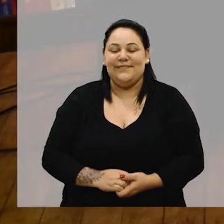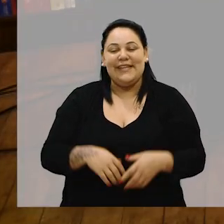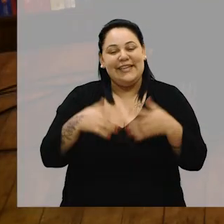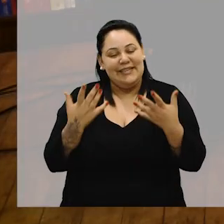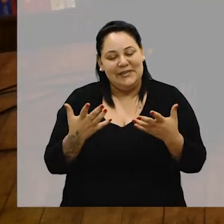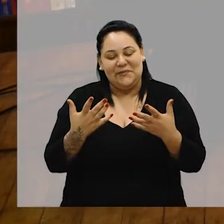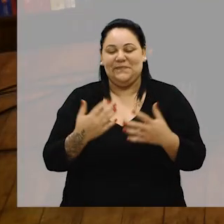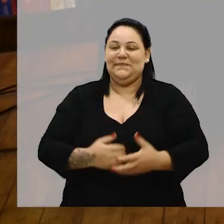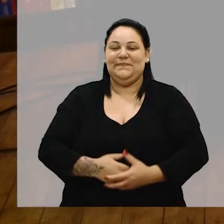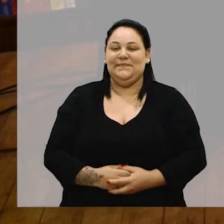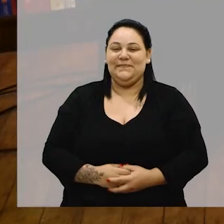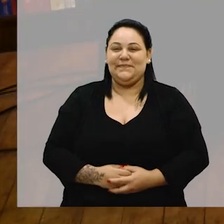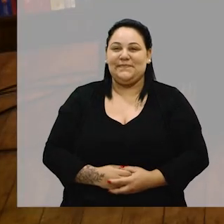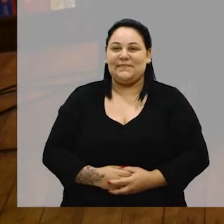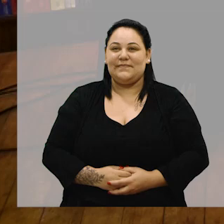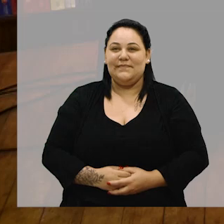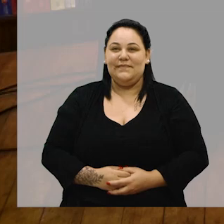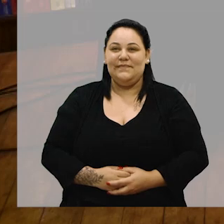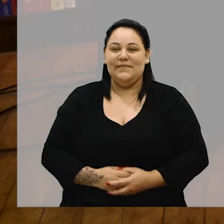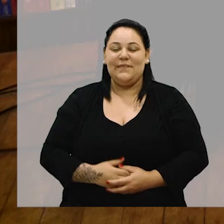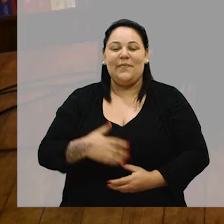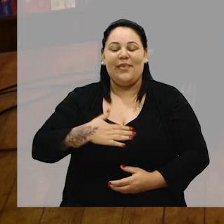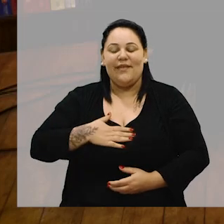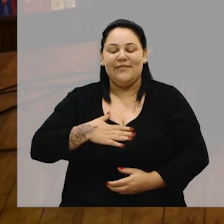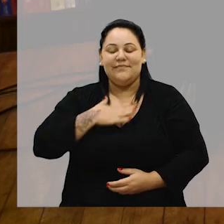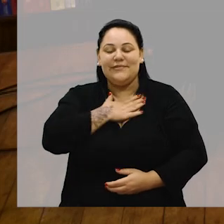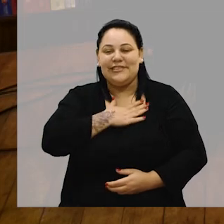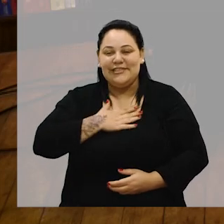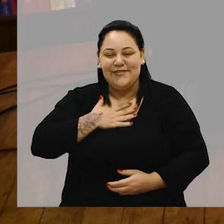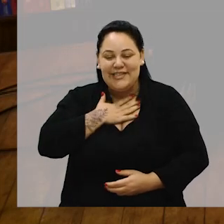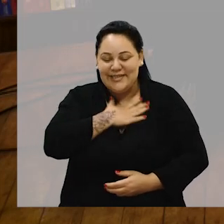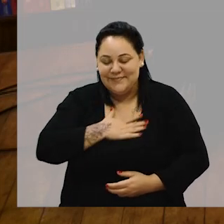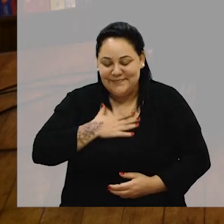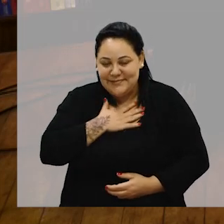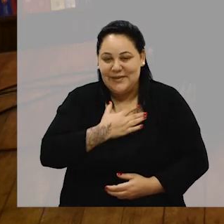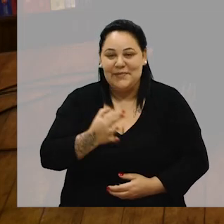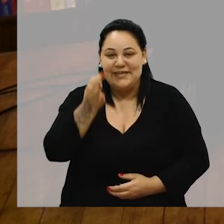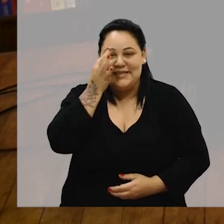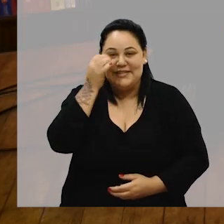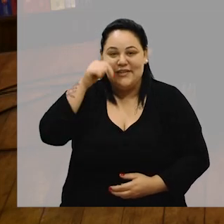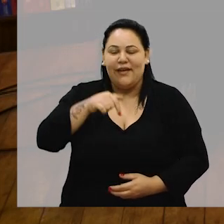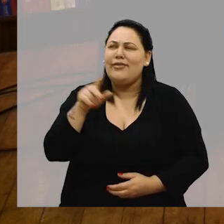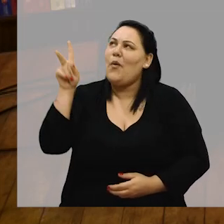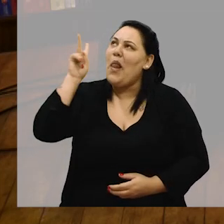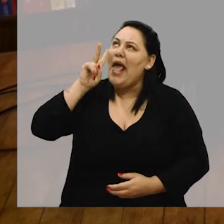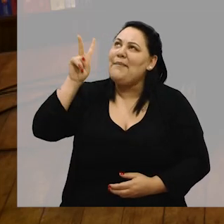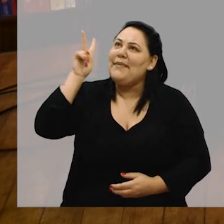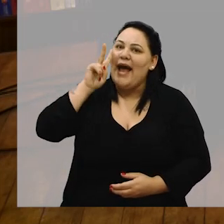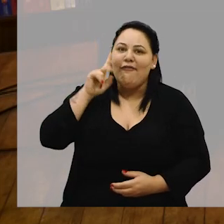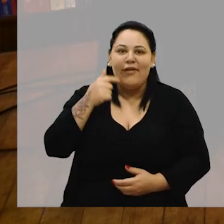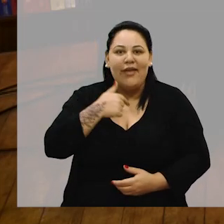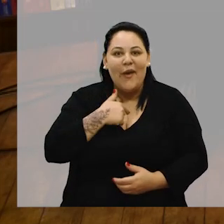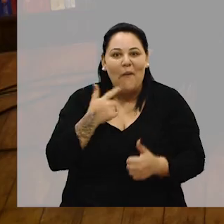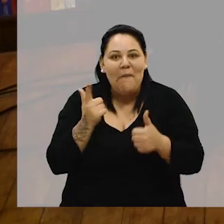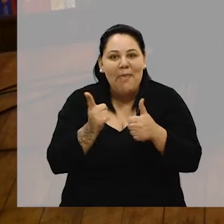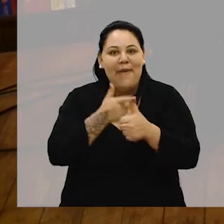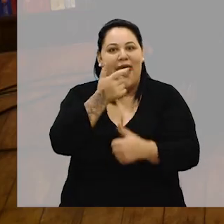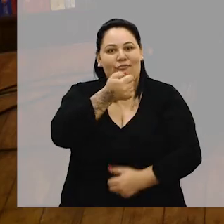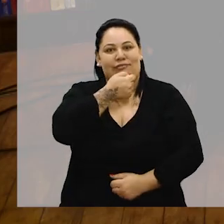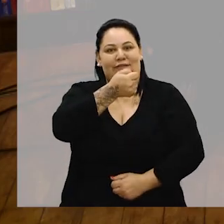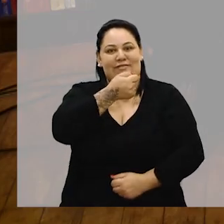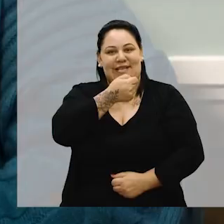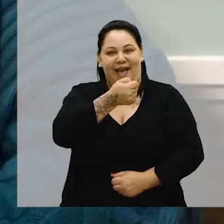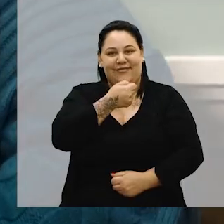Pois não. Em primeiro lugar, uma satisfação estar aqui nesse programa. Eu não lembrava que eu tinha sido o primeiro